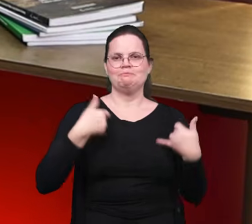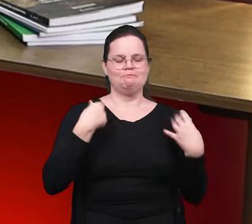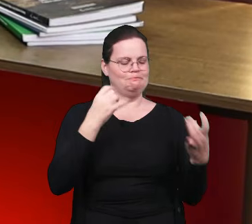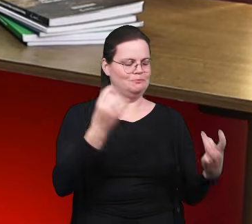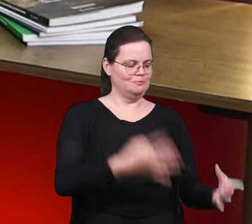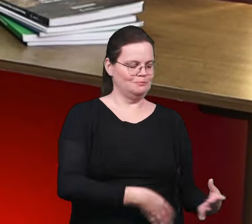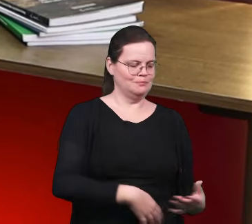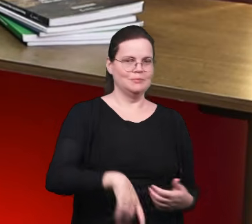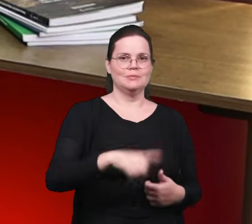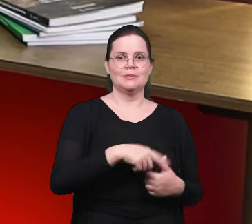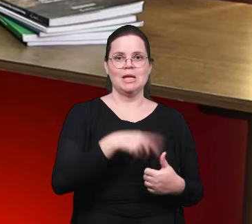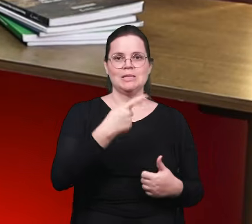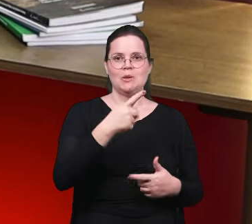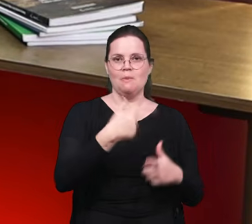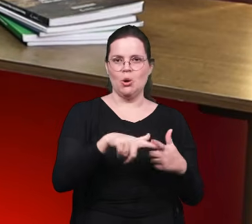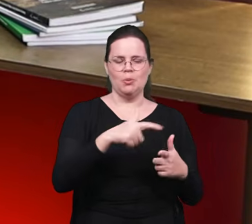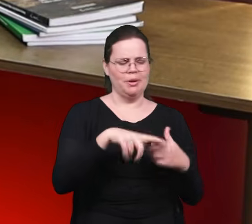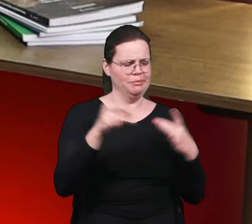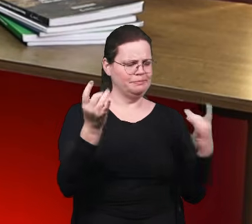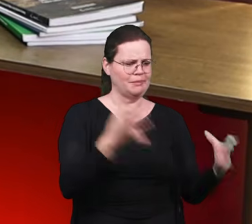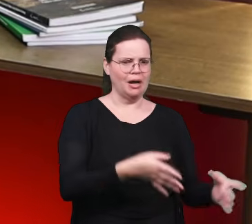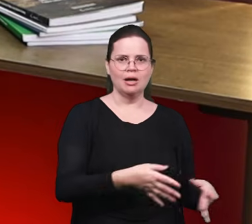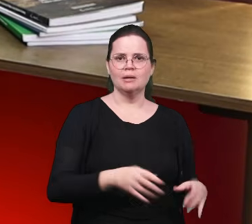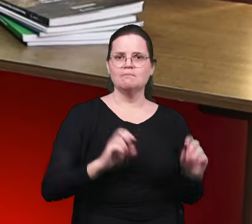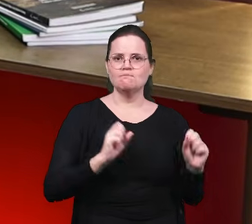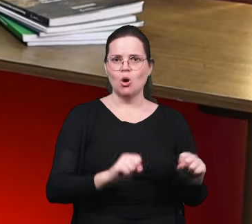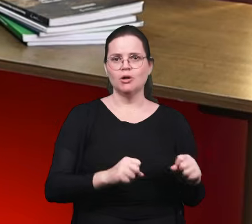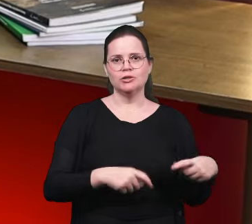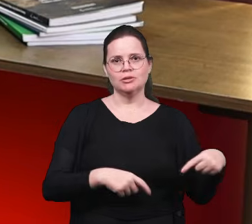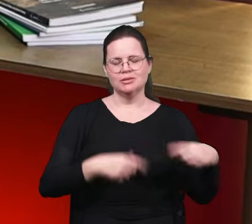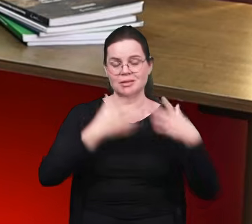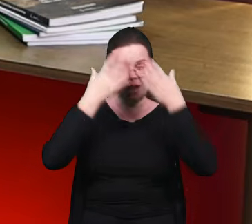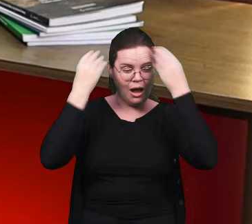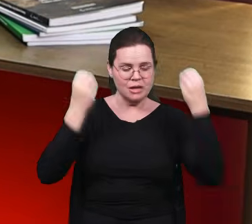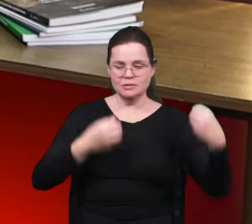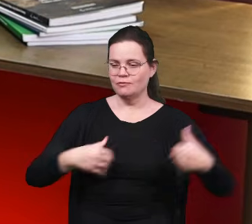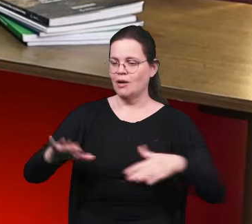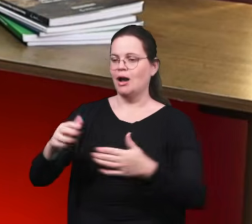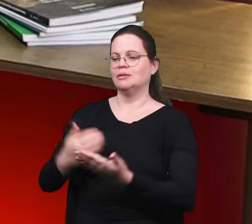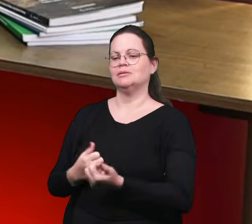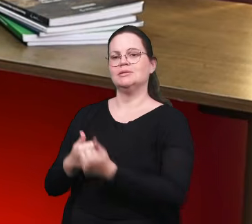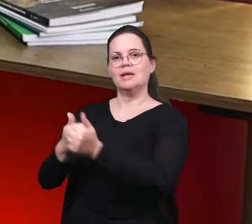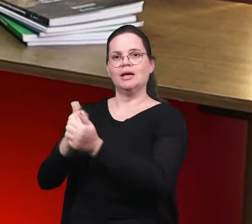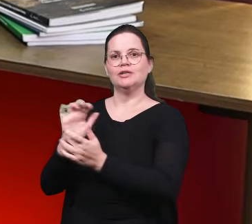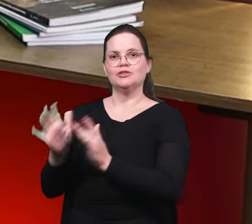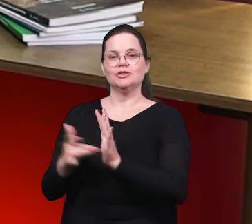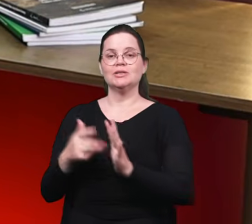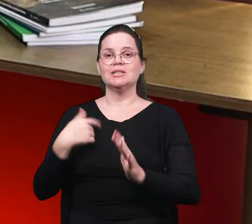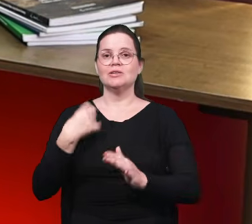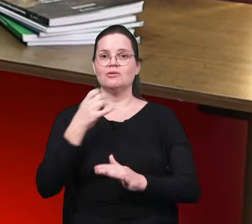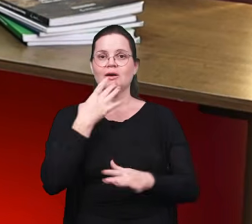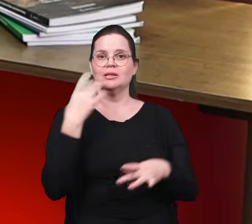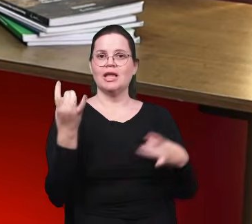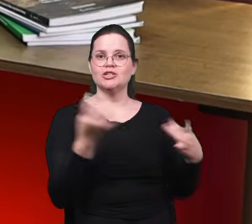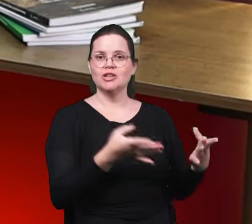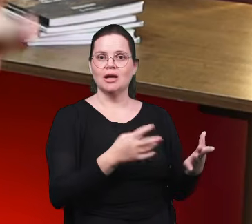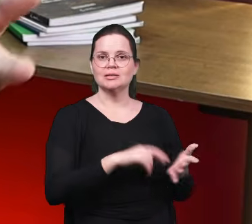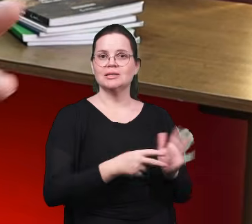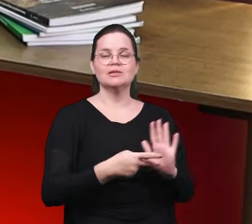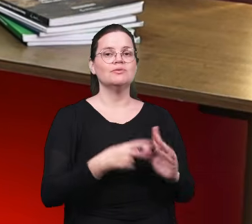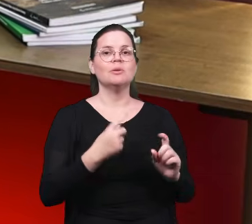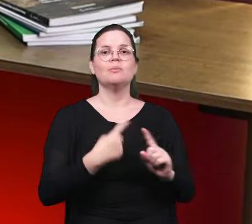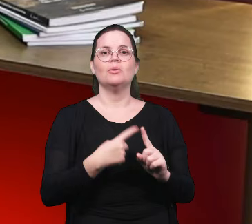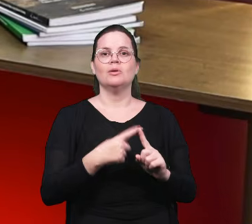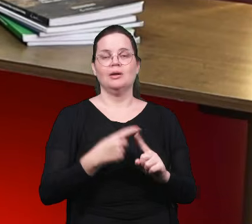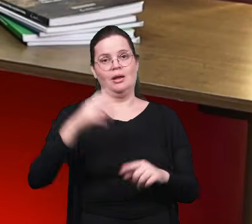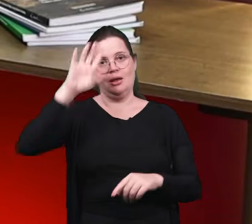deixar os seus problemas e seguir a Jesus. E quando nós falamos isso, deixar, porque é Ele que vai